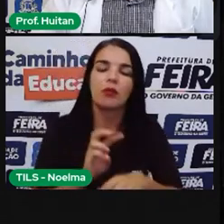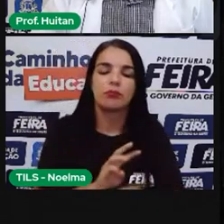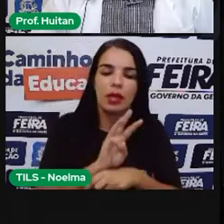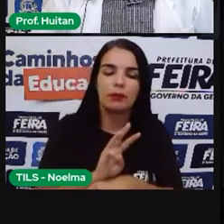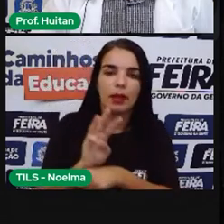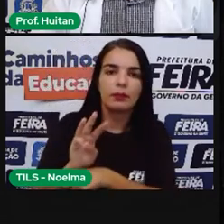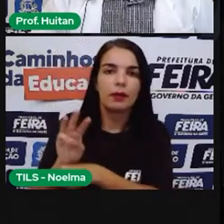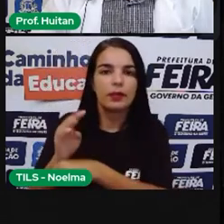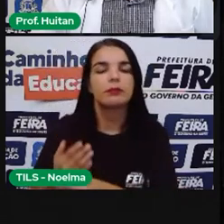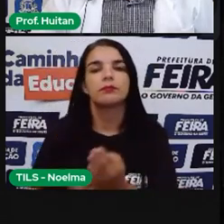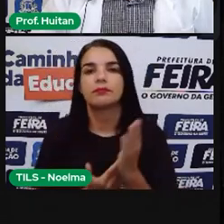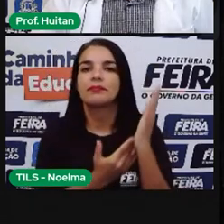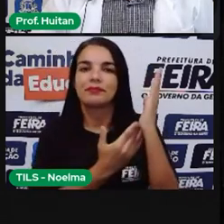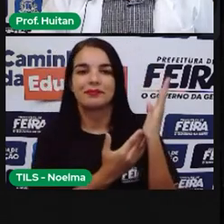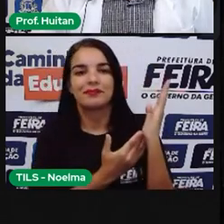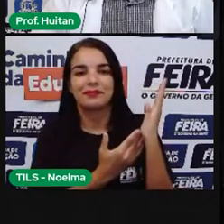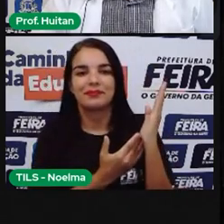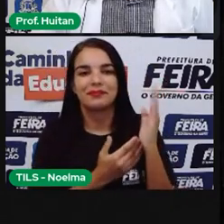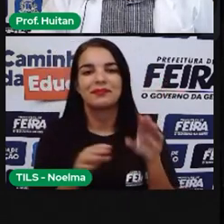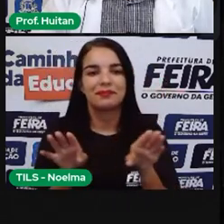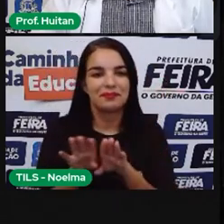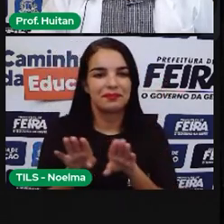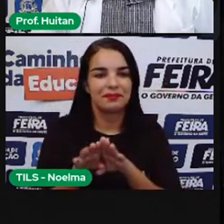sites, esse texto aí de